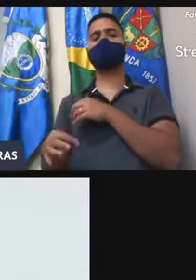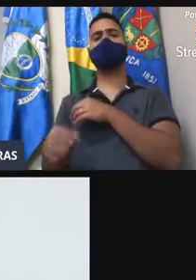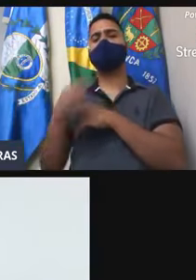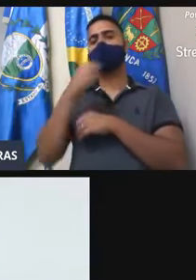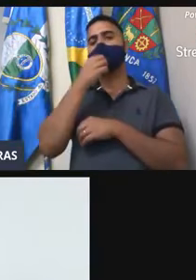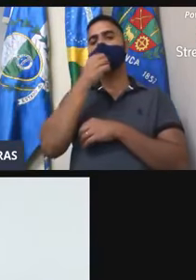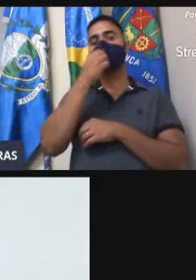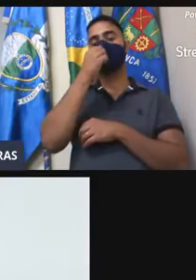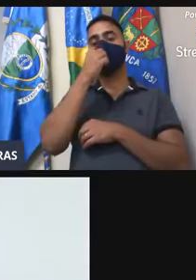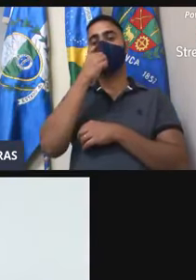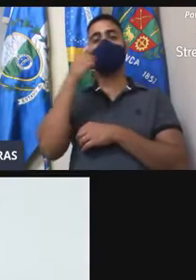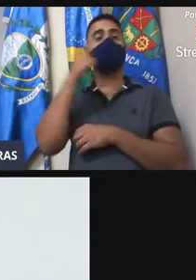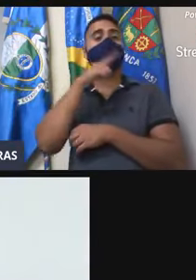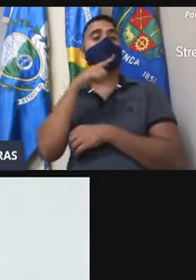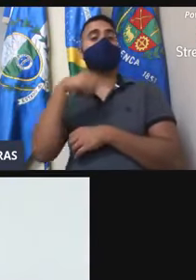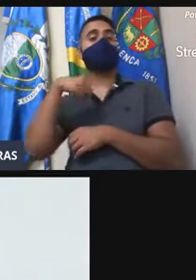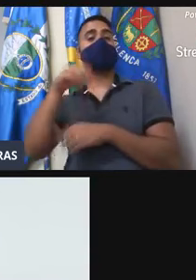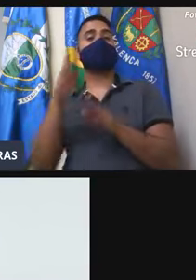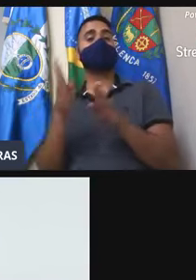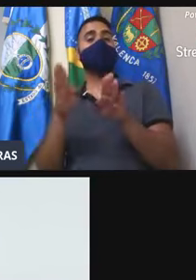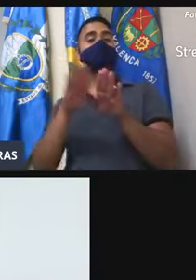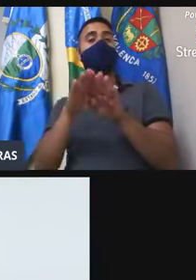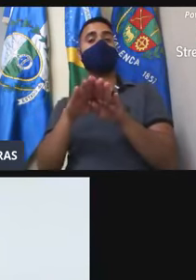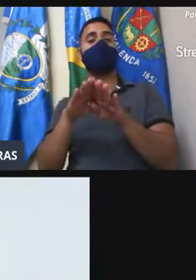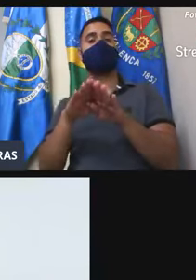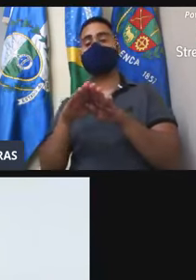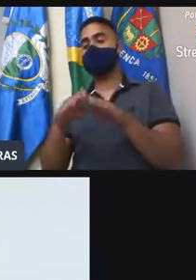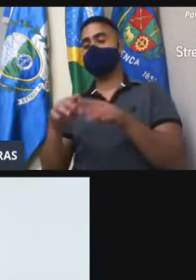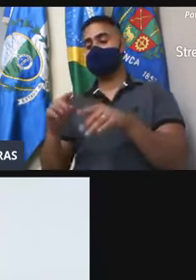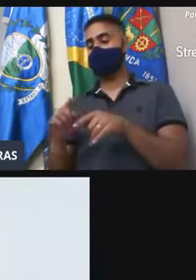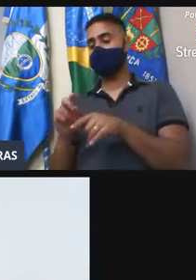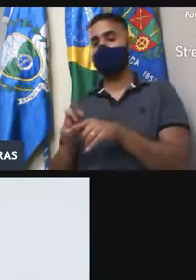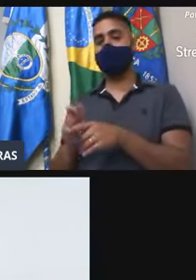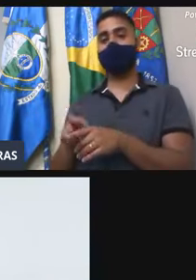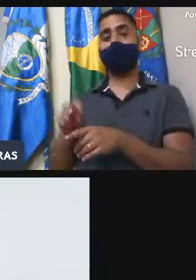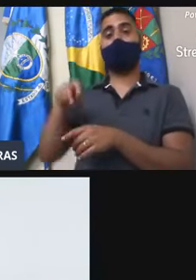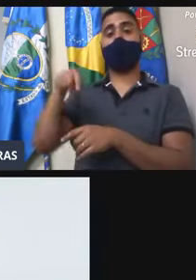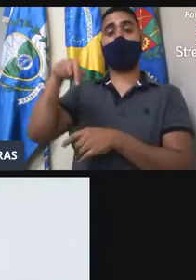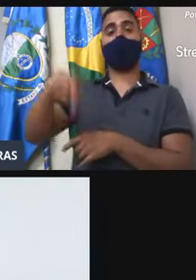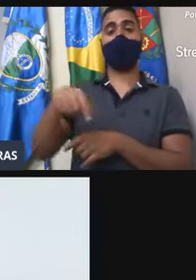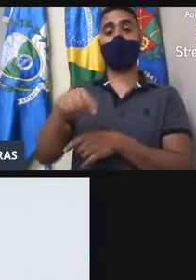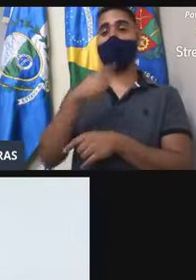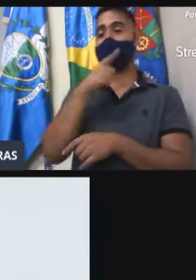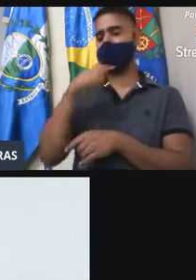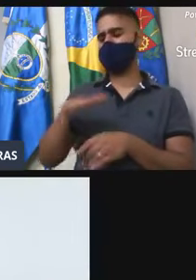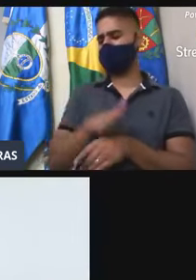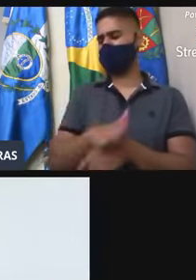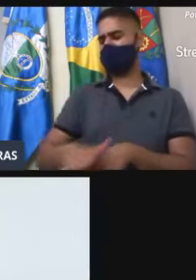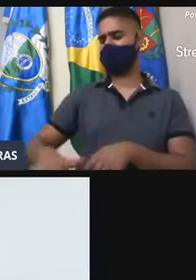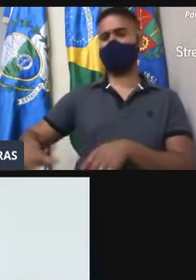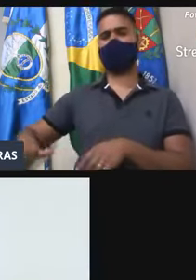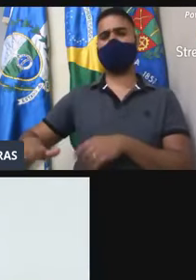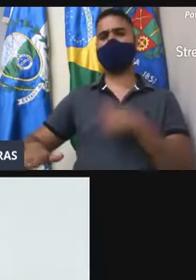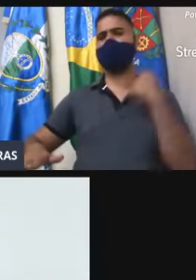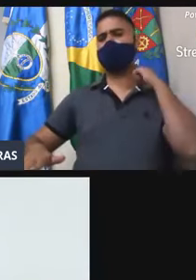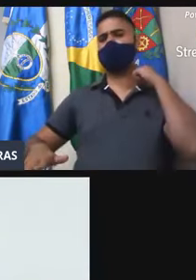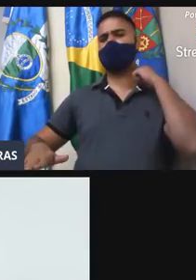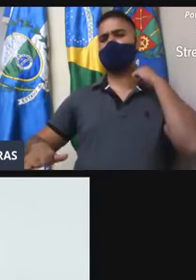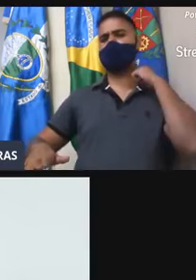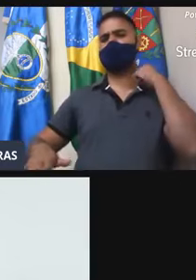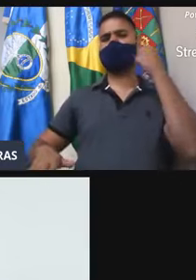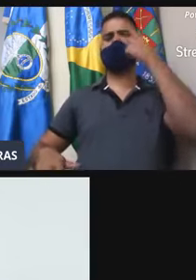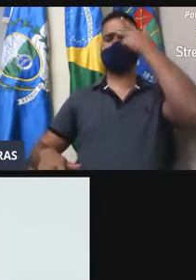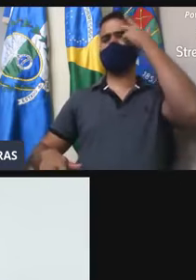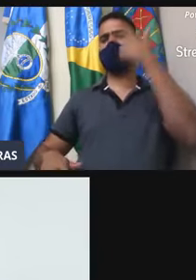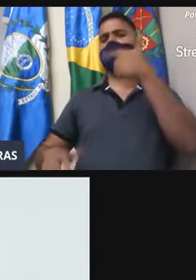vezes, para chegar na porta da casa, a gente passa em cima de uma valeta de esgoto aberto. E ali eles estão